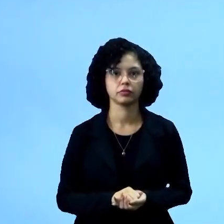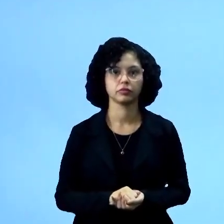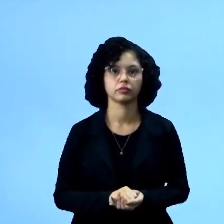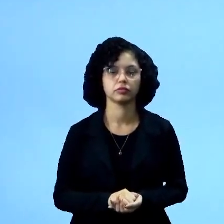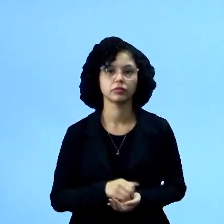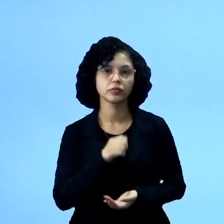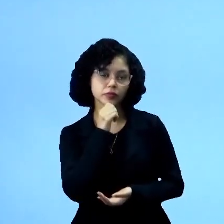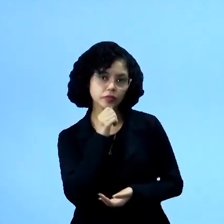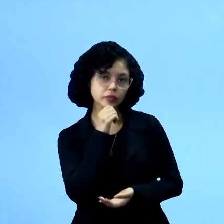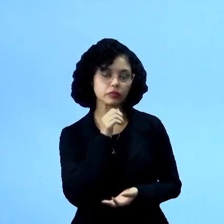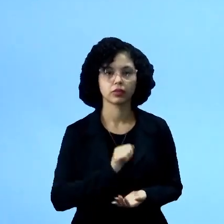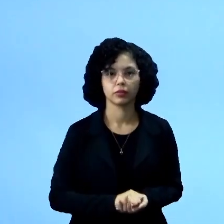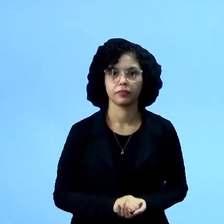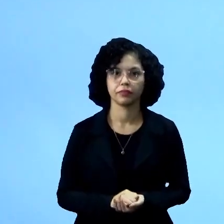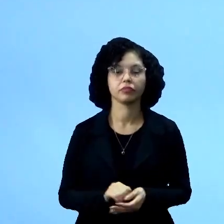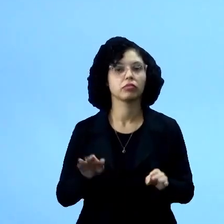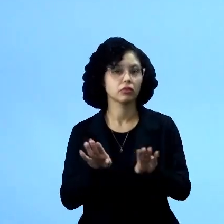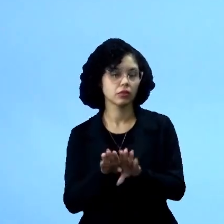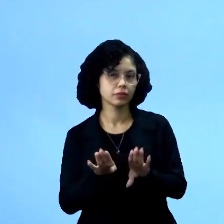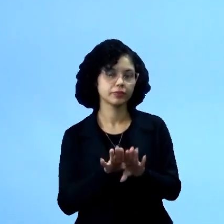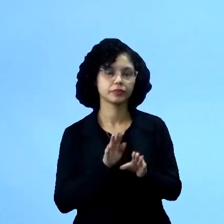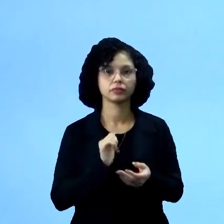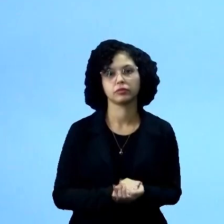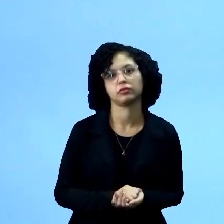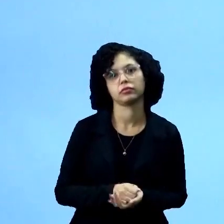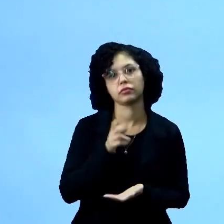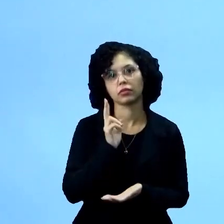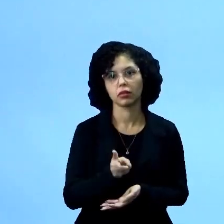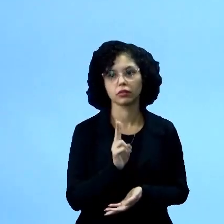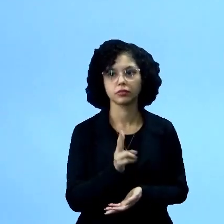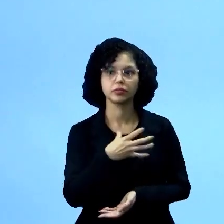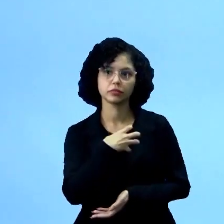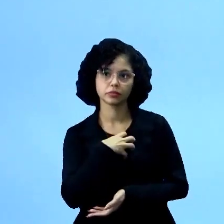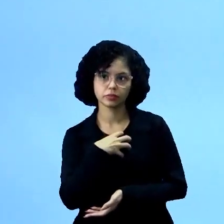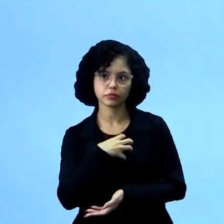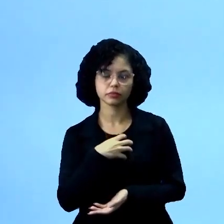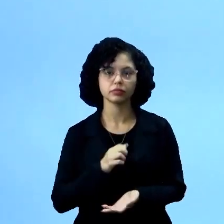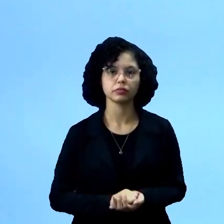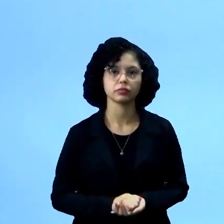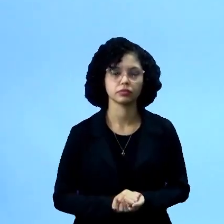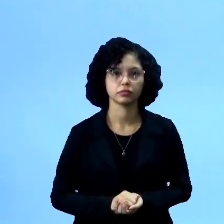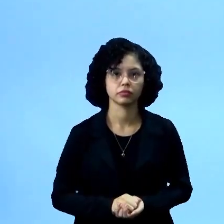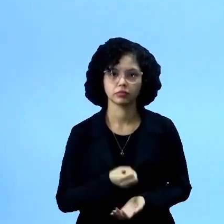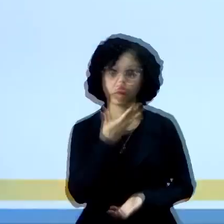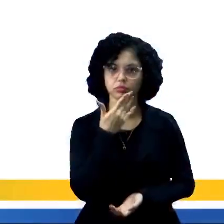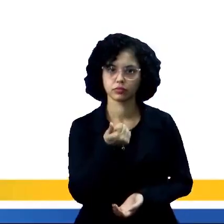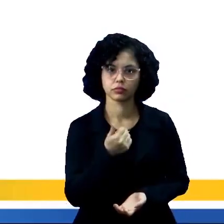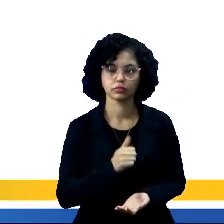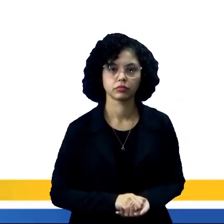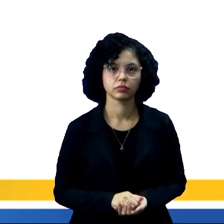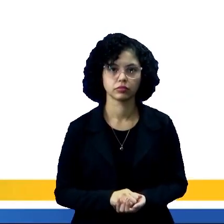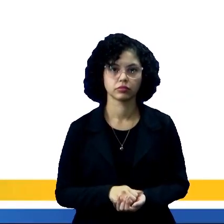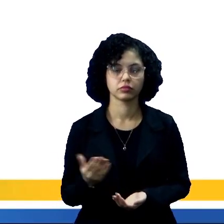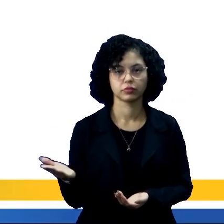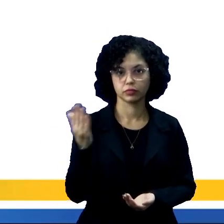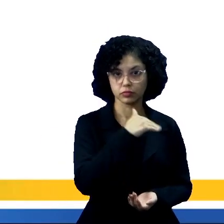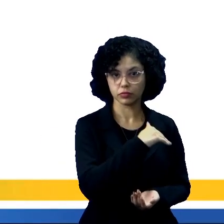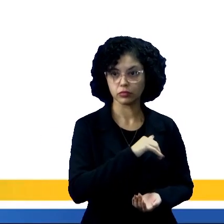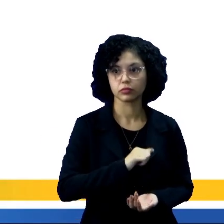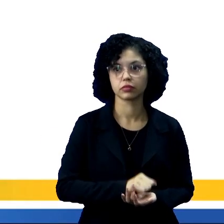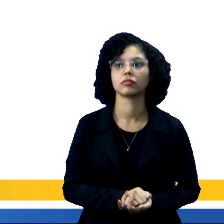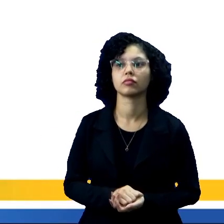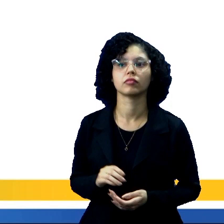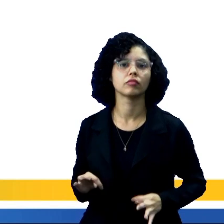Os escorregadores também tá no mesmo sentido. Tudo bem? Então vamos lá.